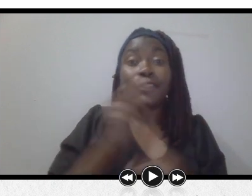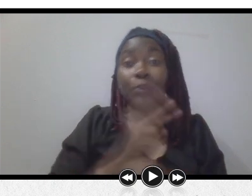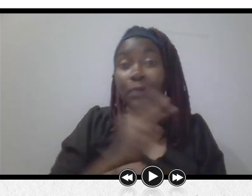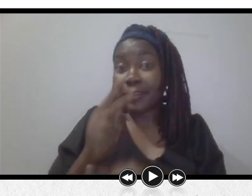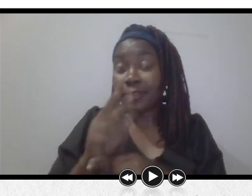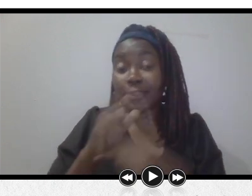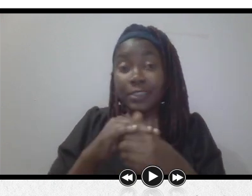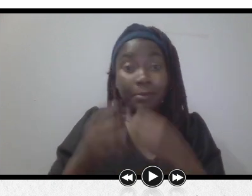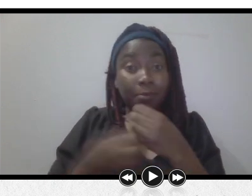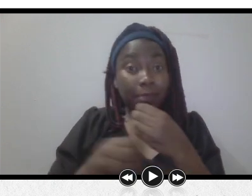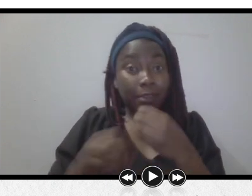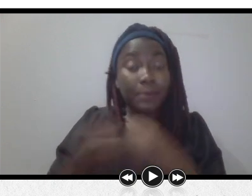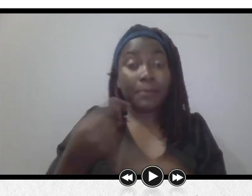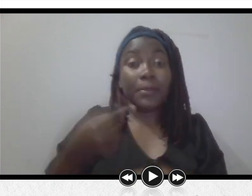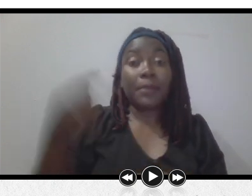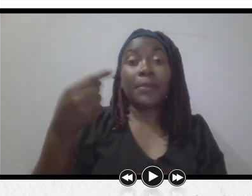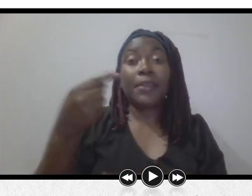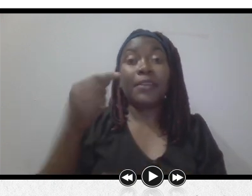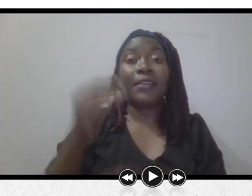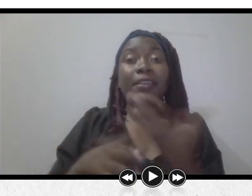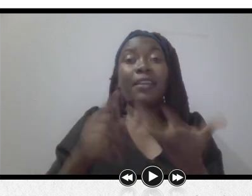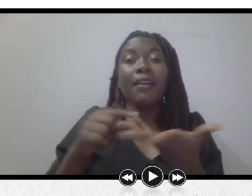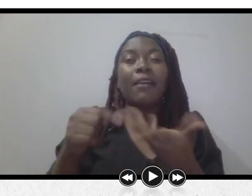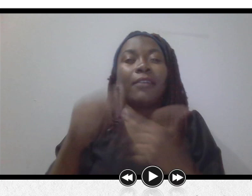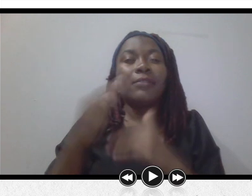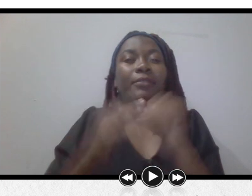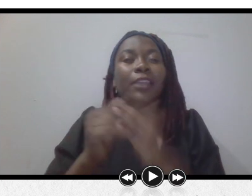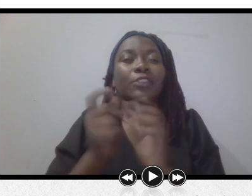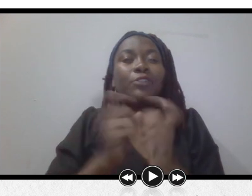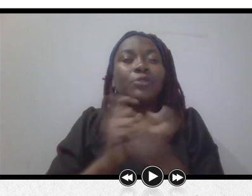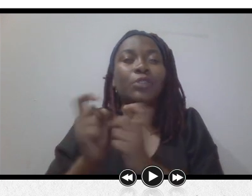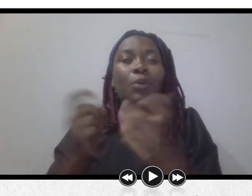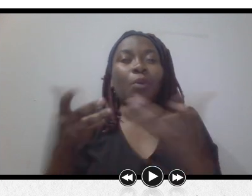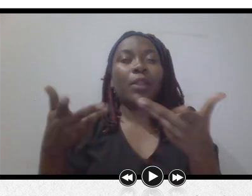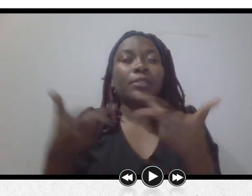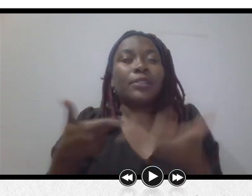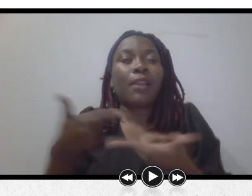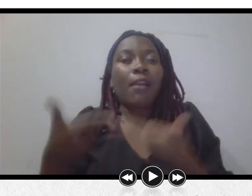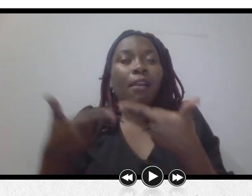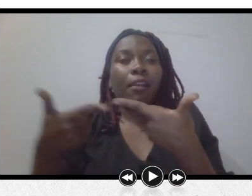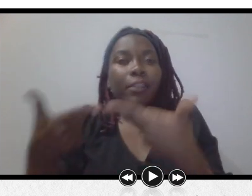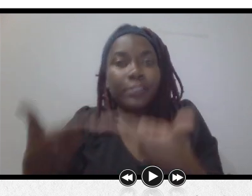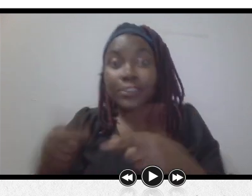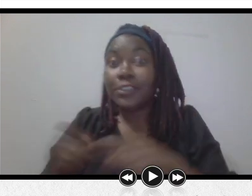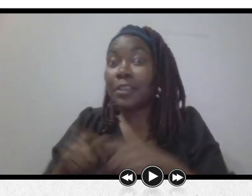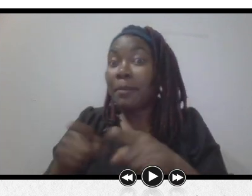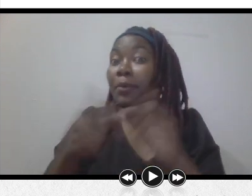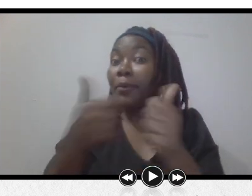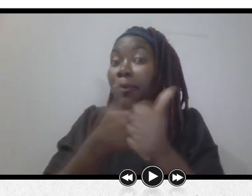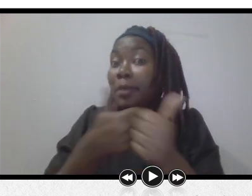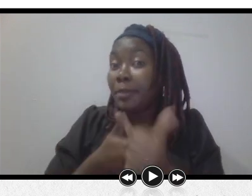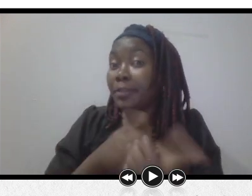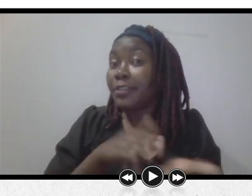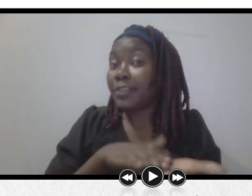básico, primeiro, era criar um componente técnico para discussão sobre a qualidade dos serviços e também o acompanhamento